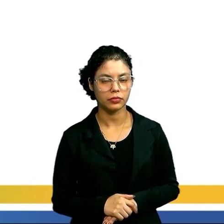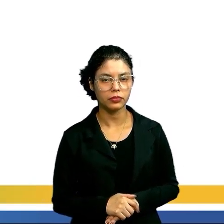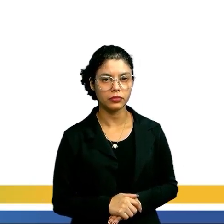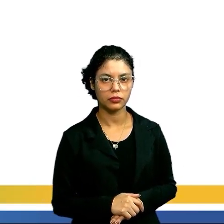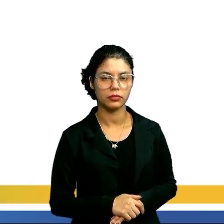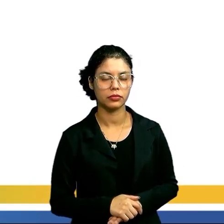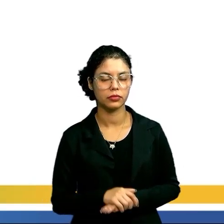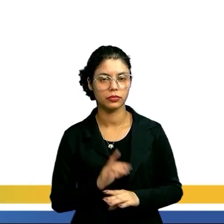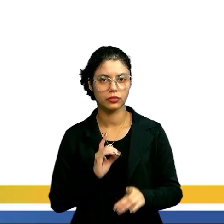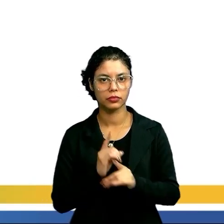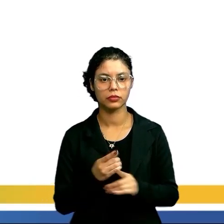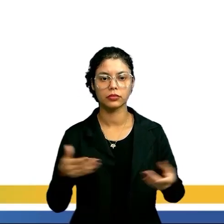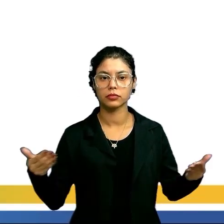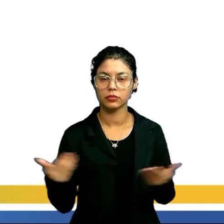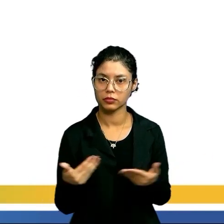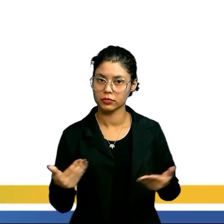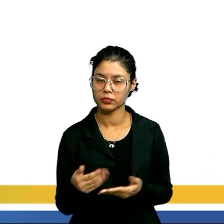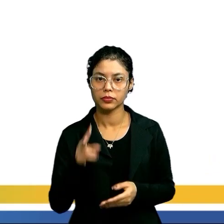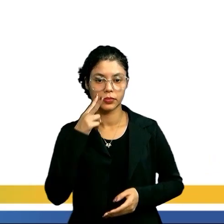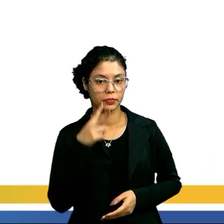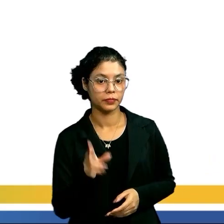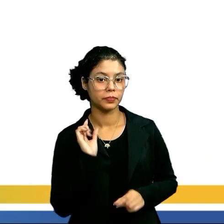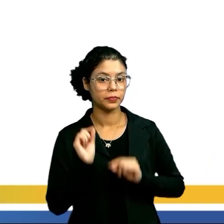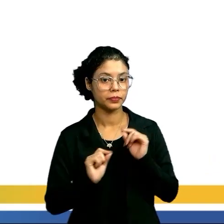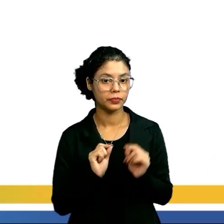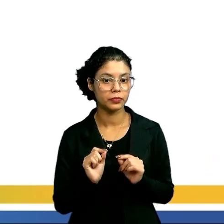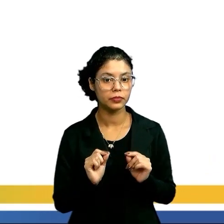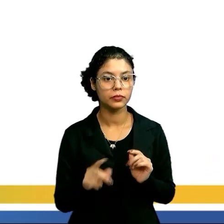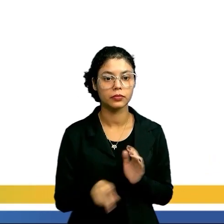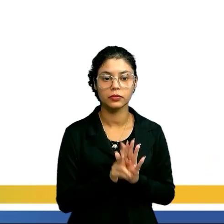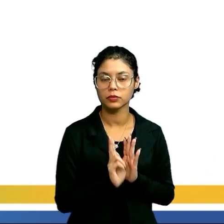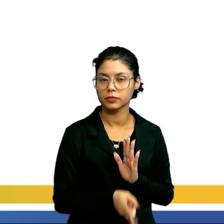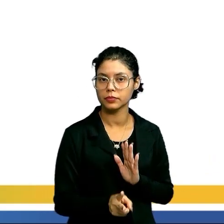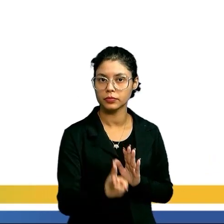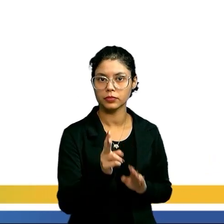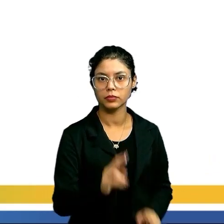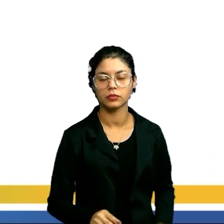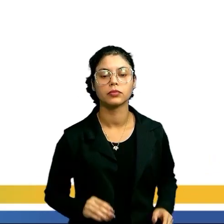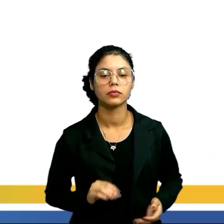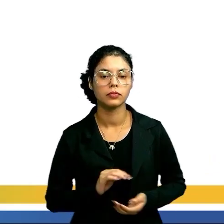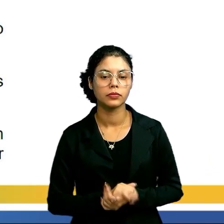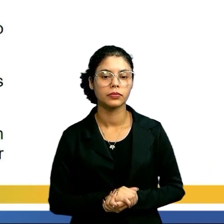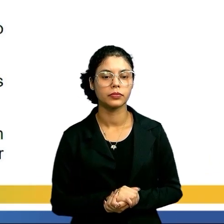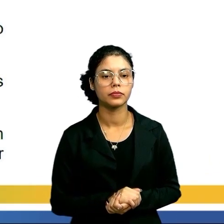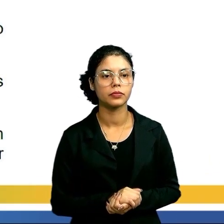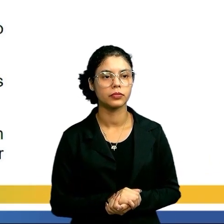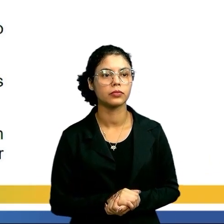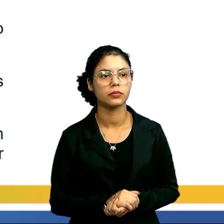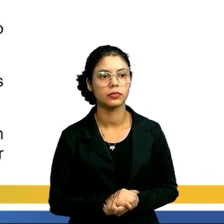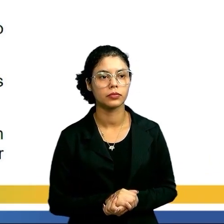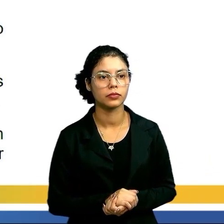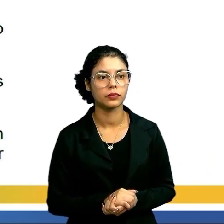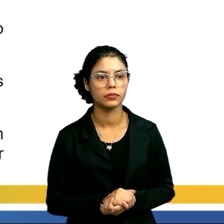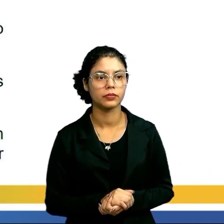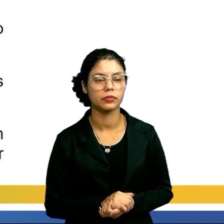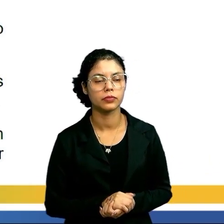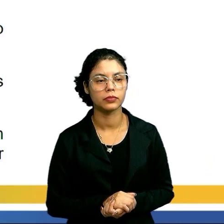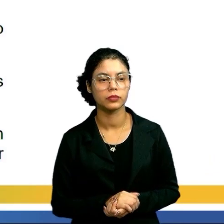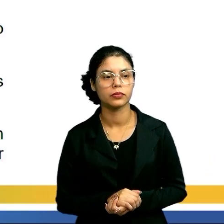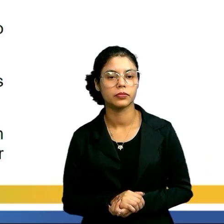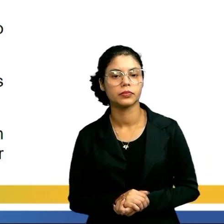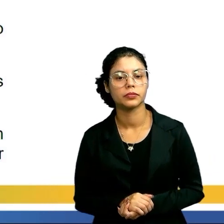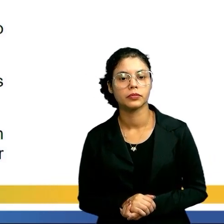também, evidentemente. Então aí nós temos a continuação. E nessa continuação